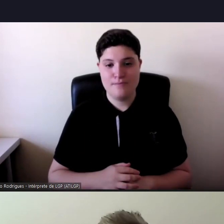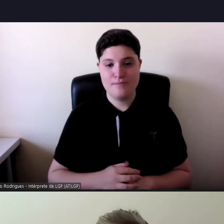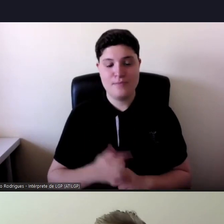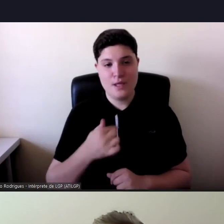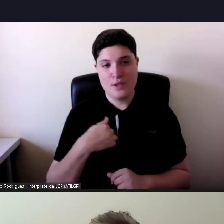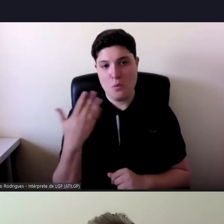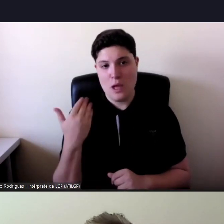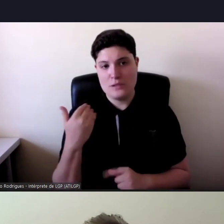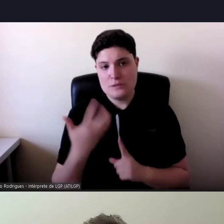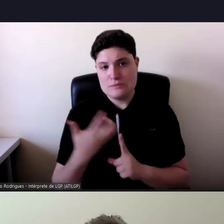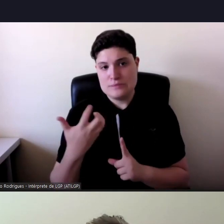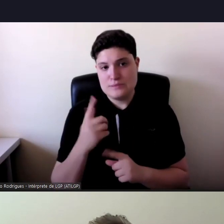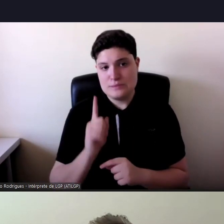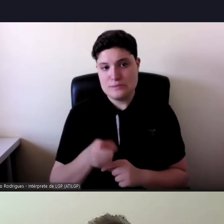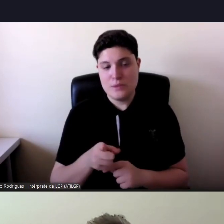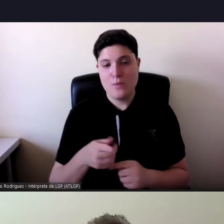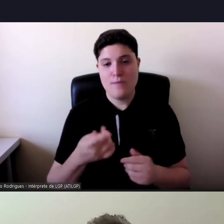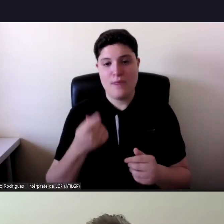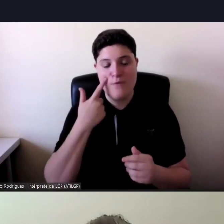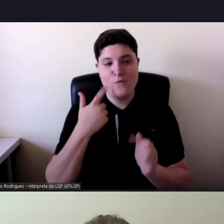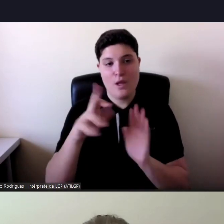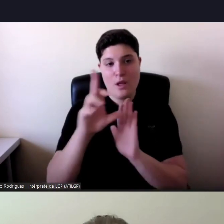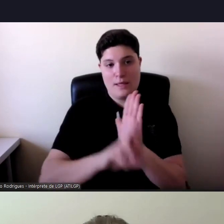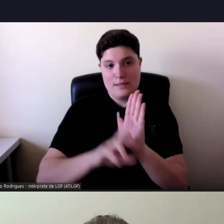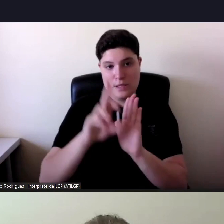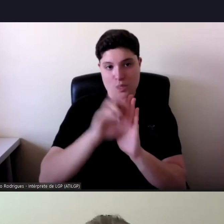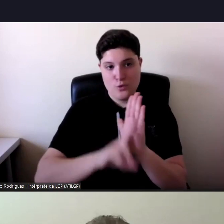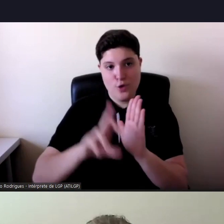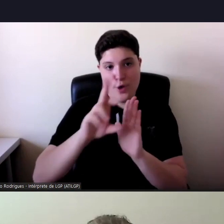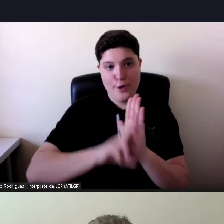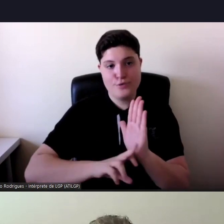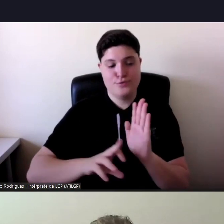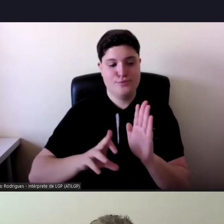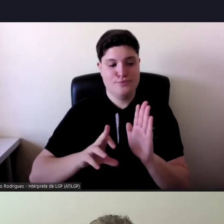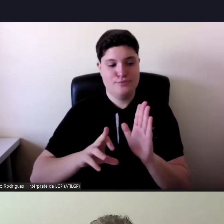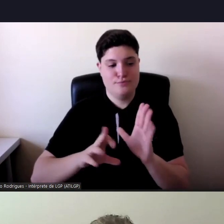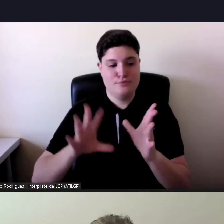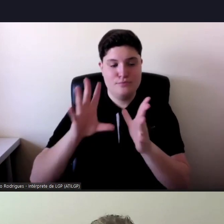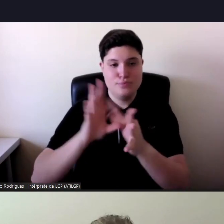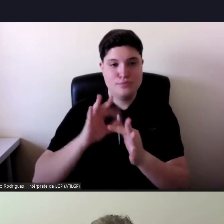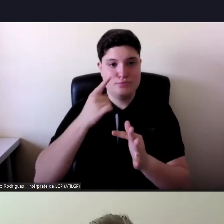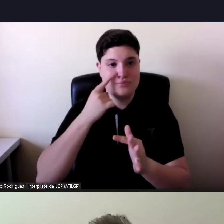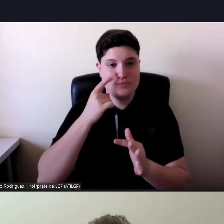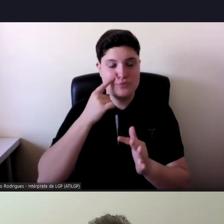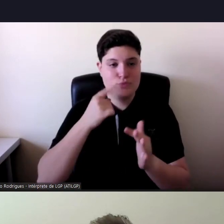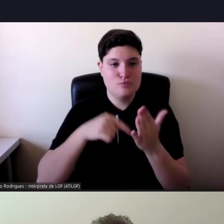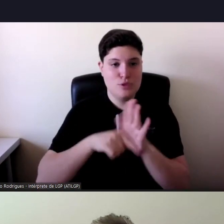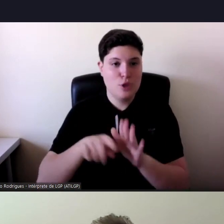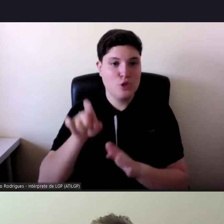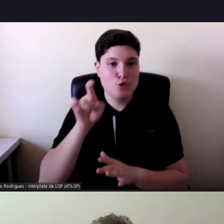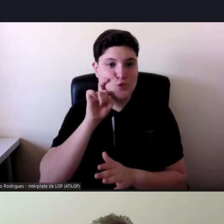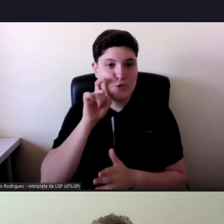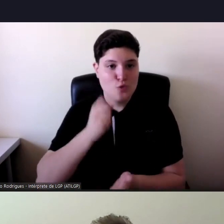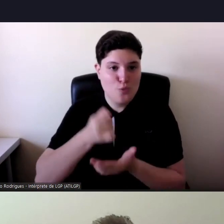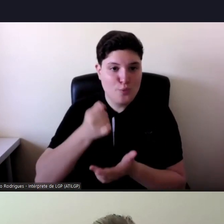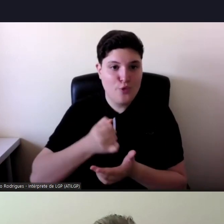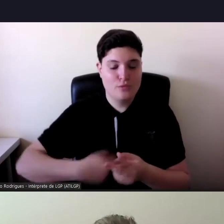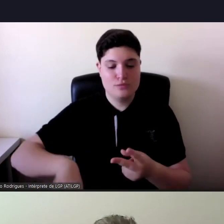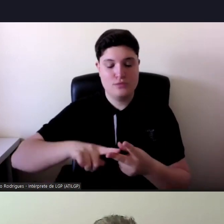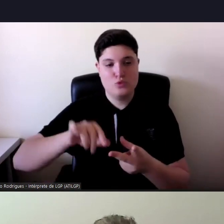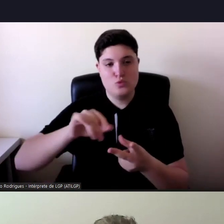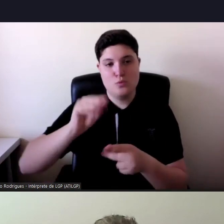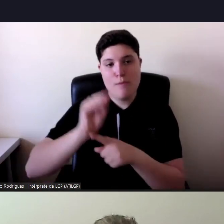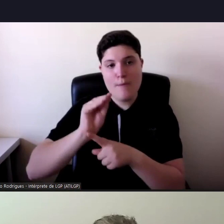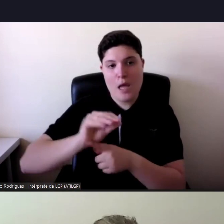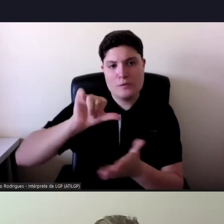é nisso que temos estado a trabalhar na proposta de reconhecer o clima, aquela forma de funcionamento específica que surgiu após a